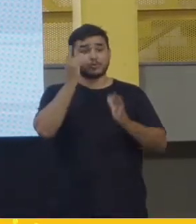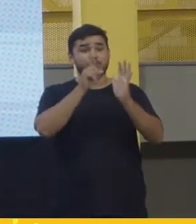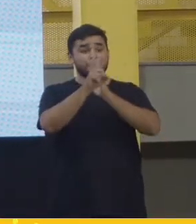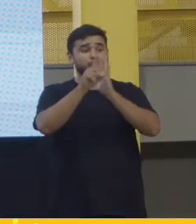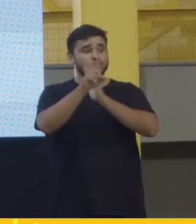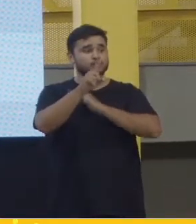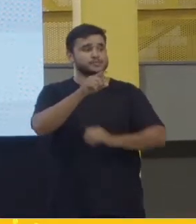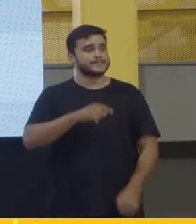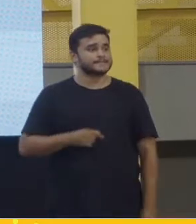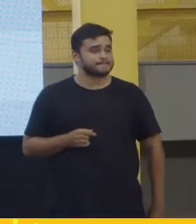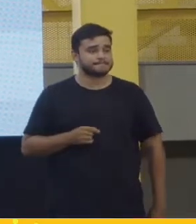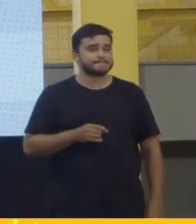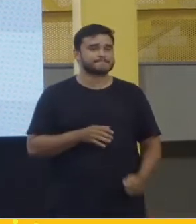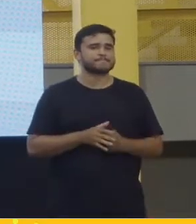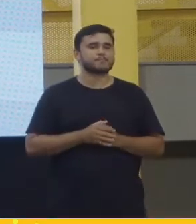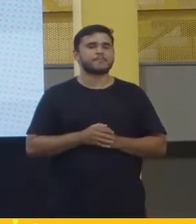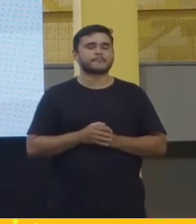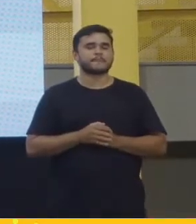Ah.